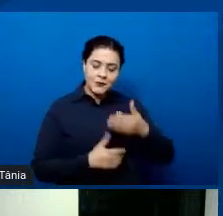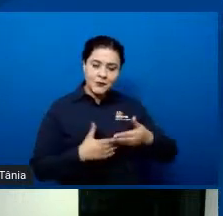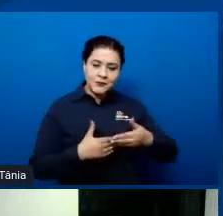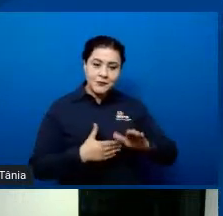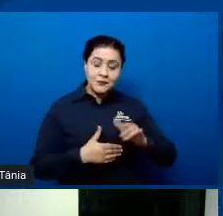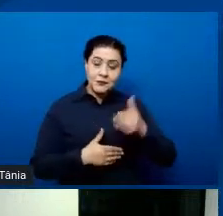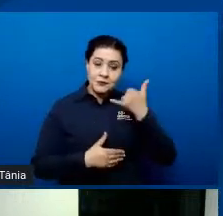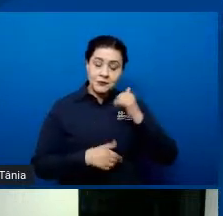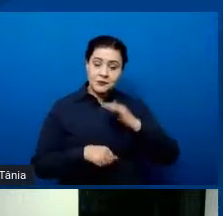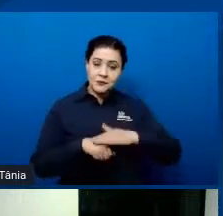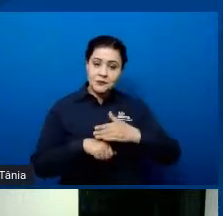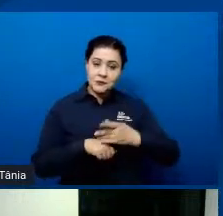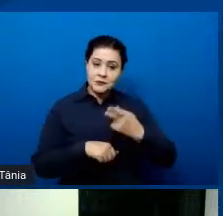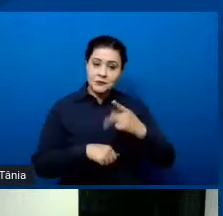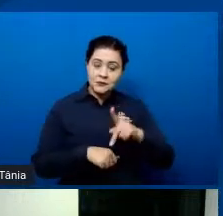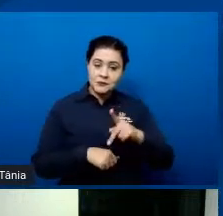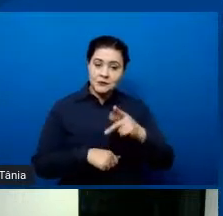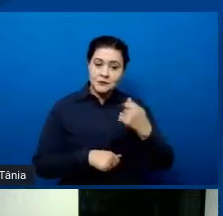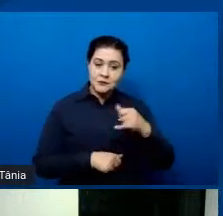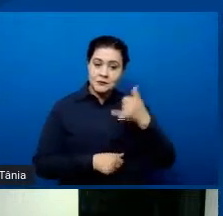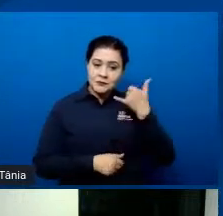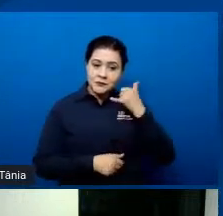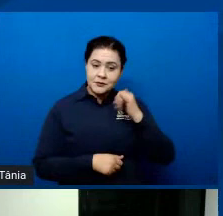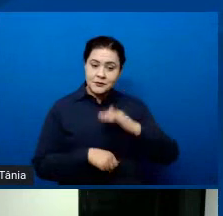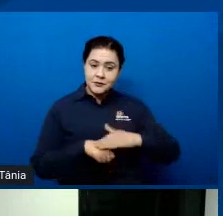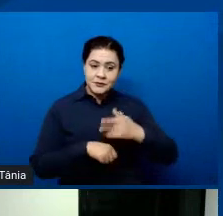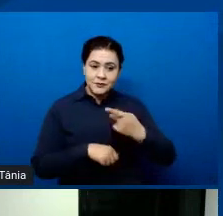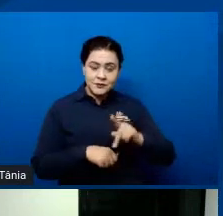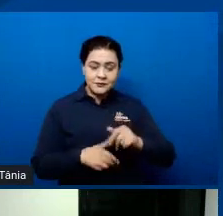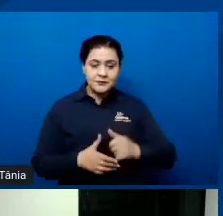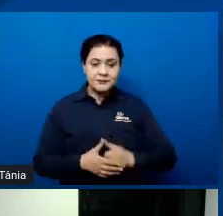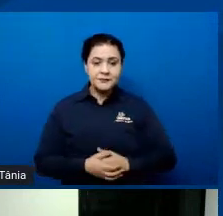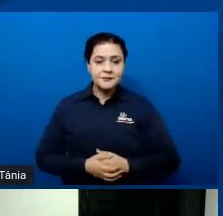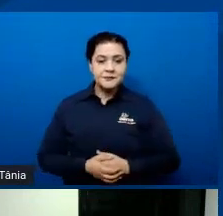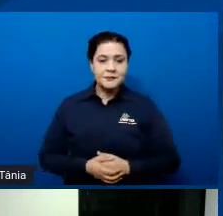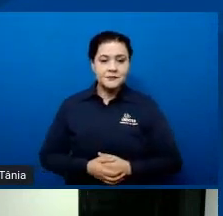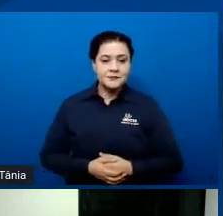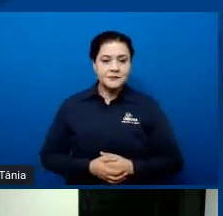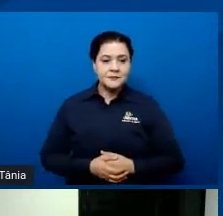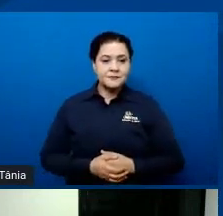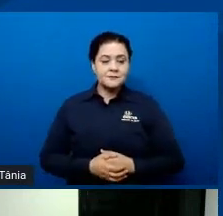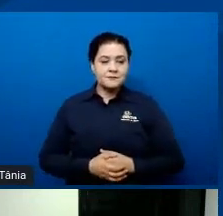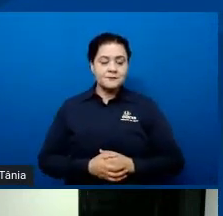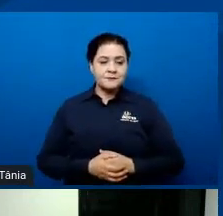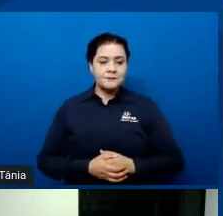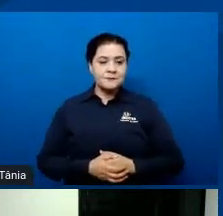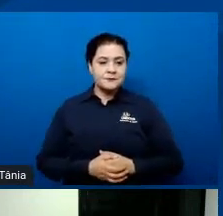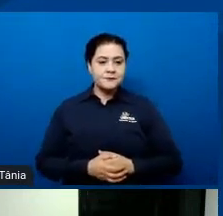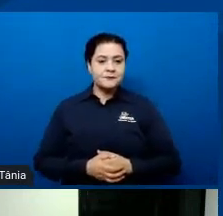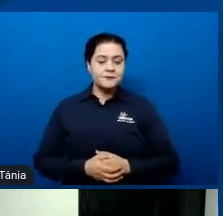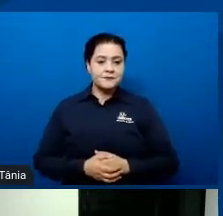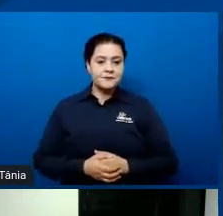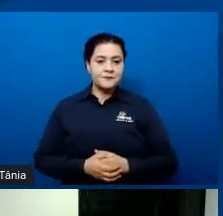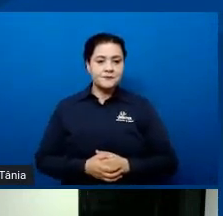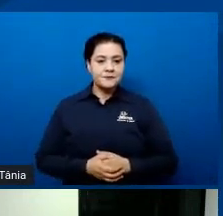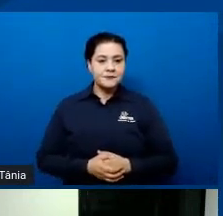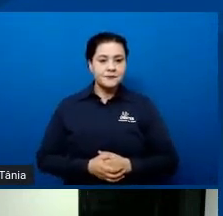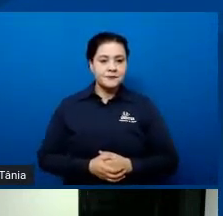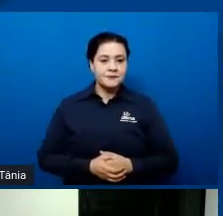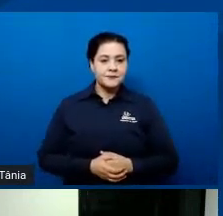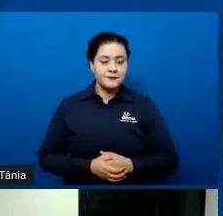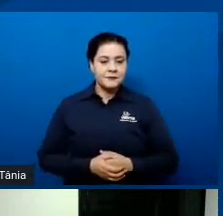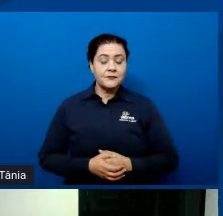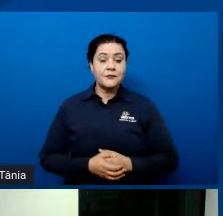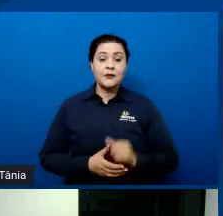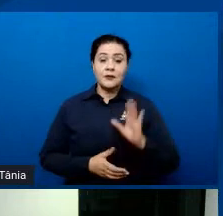dela, né? Eu preciso do celular. Sim. No seu celular, Márcia. Ela falou que está assim. Ah, então daqui a